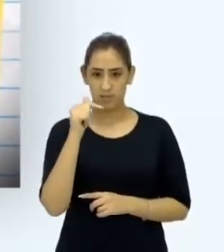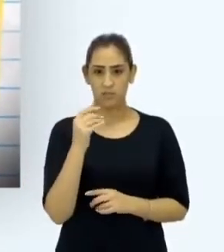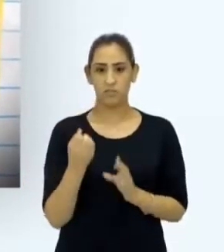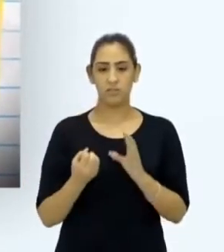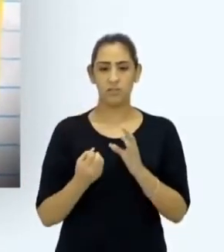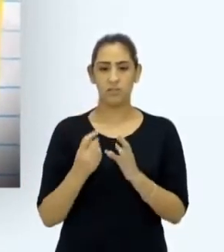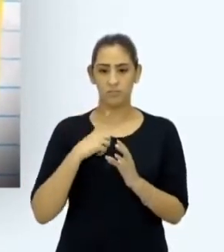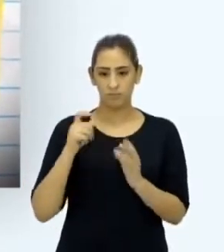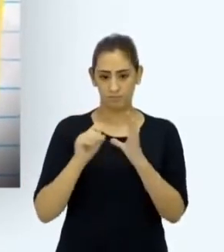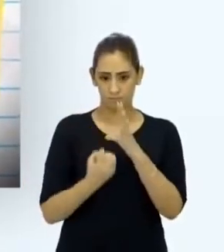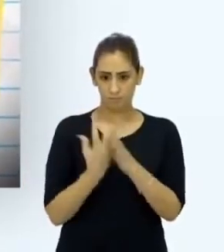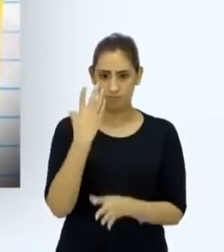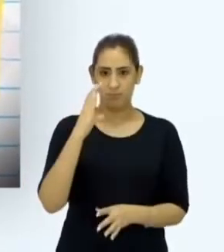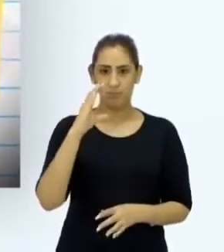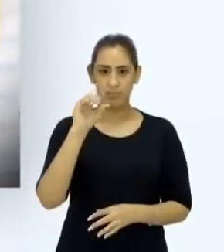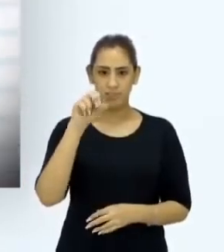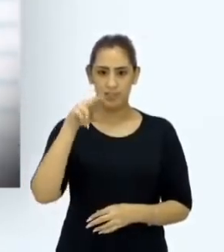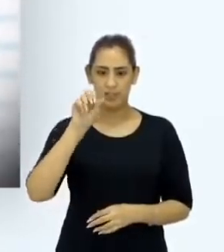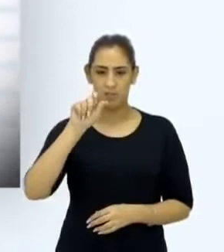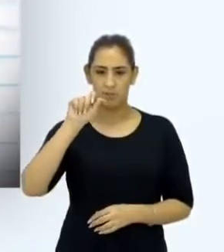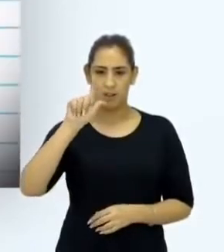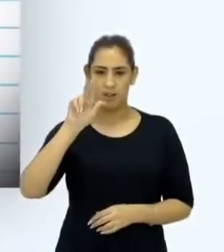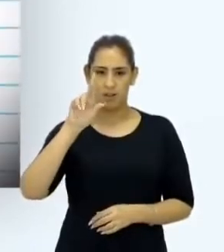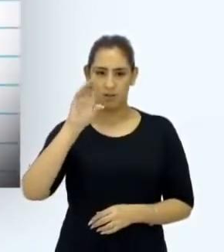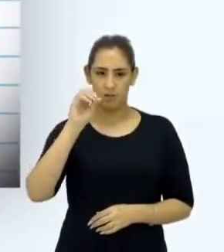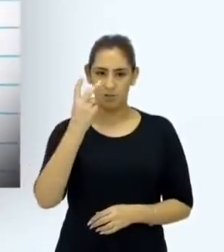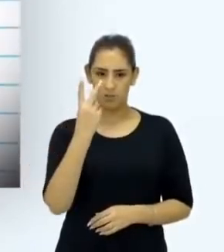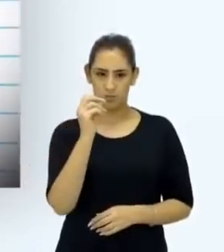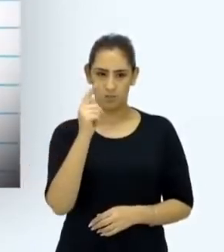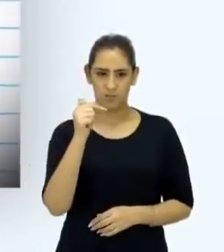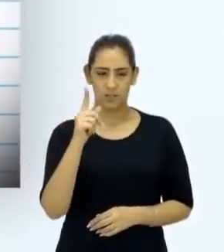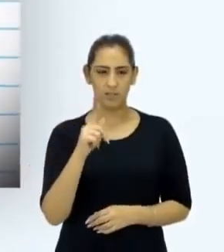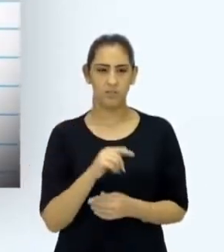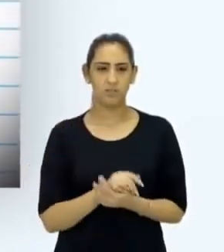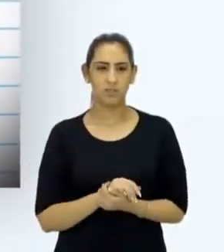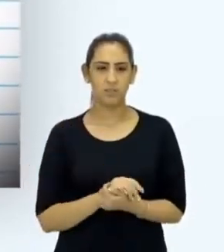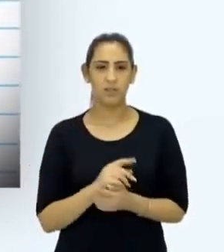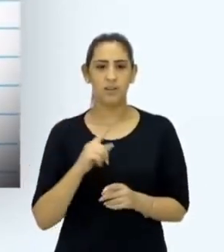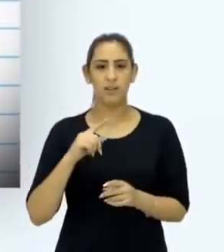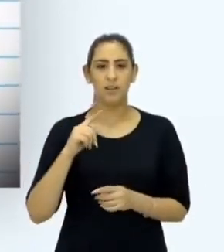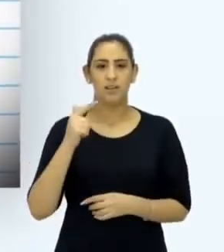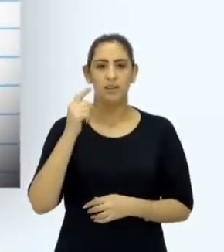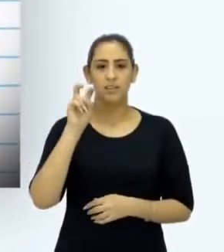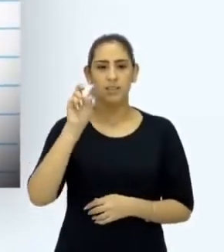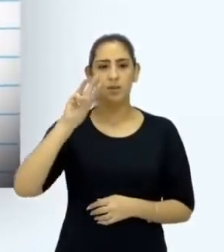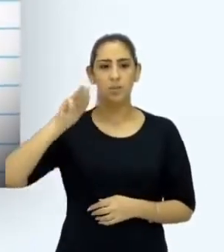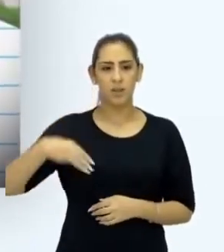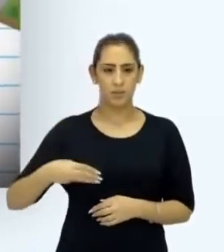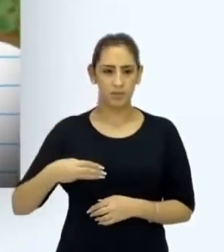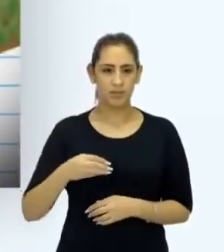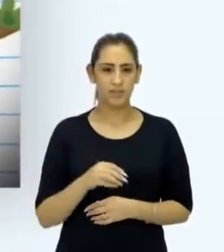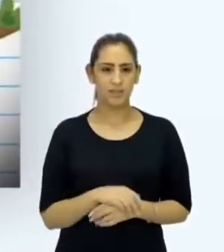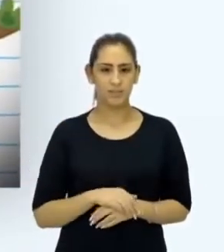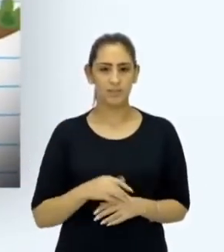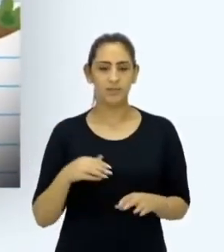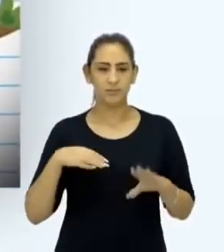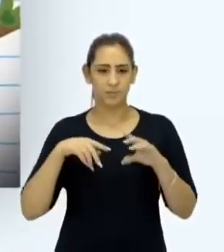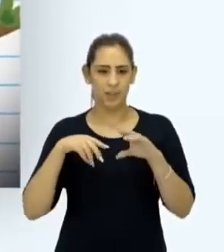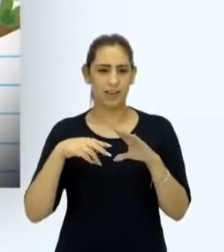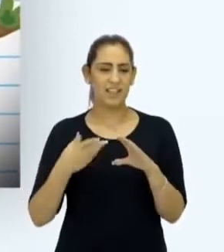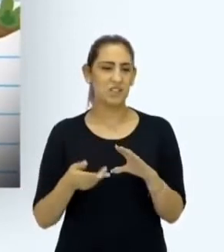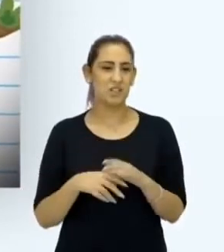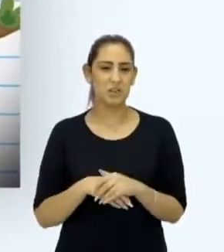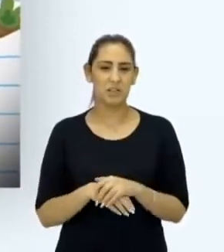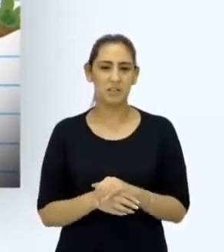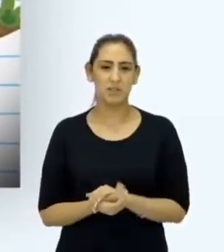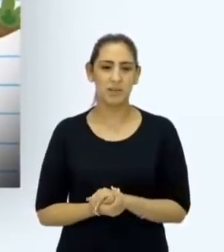Agro. Nesse caso, são visitados todos os mais de 5 milhões de estabelecimentos agropecuários. Vamos definir o que é um